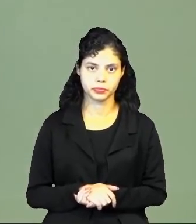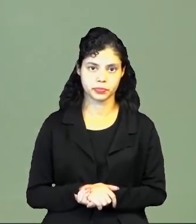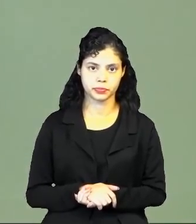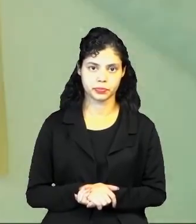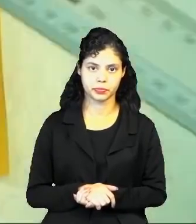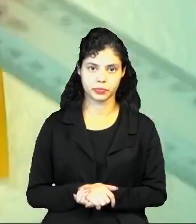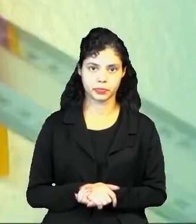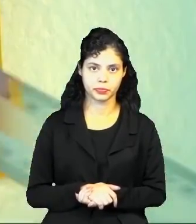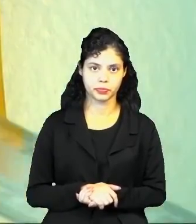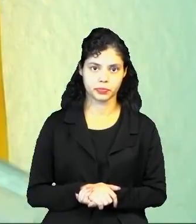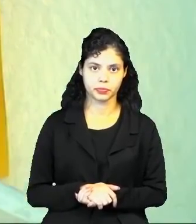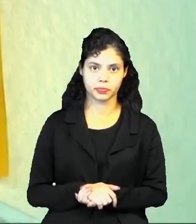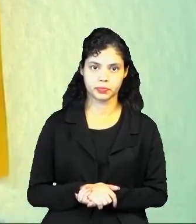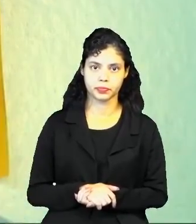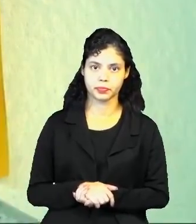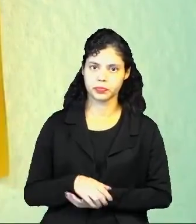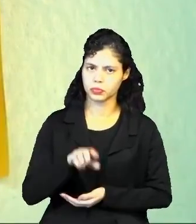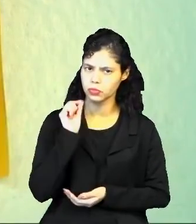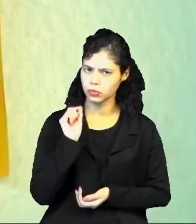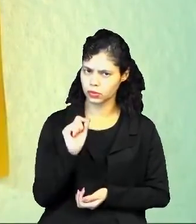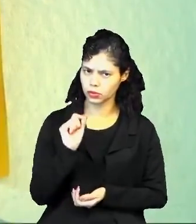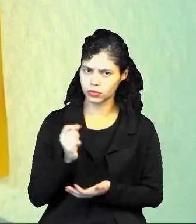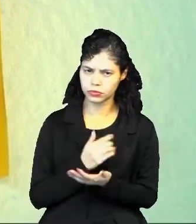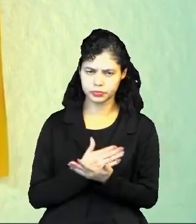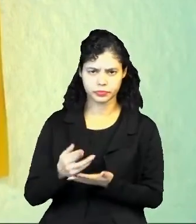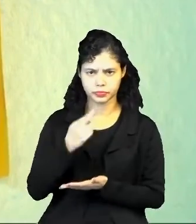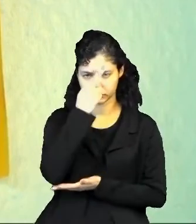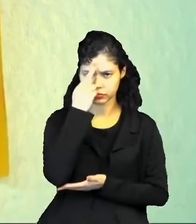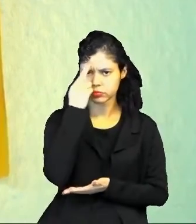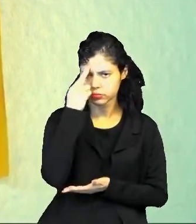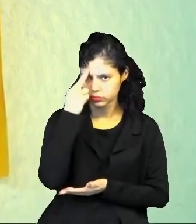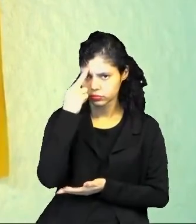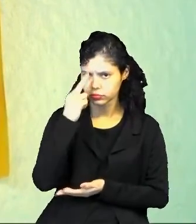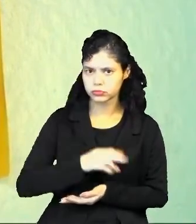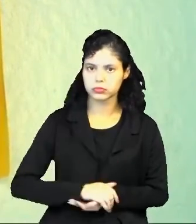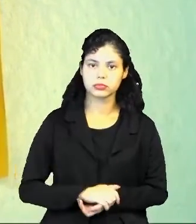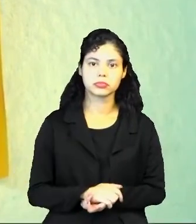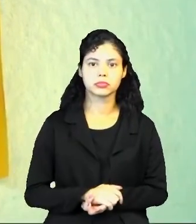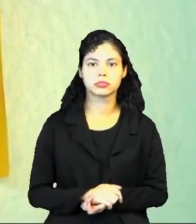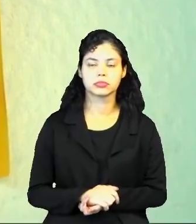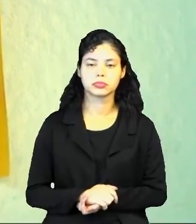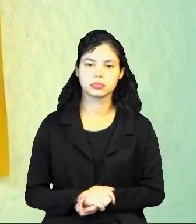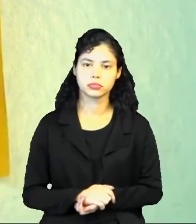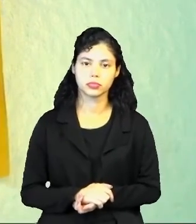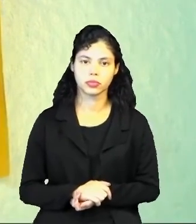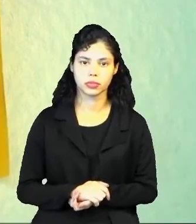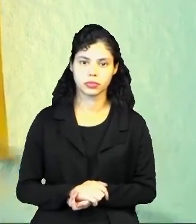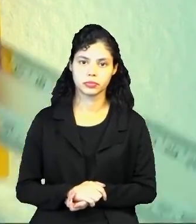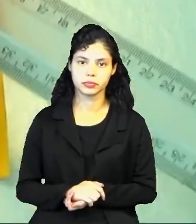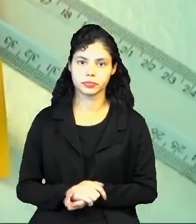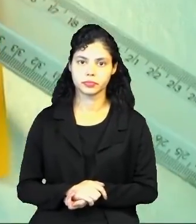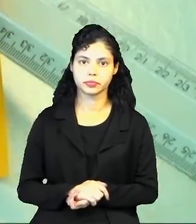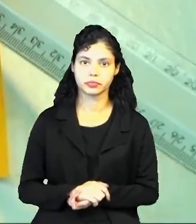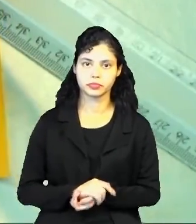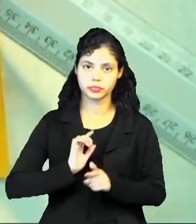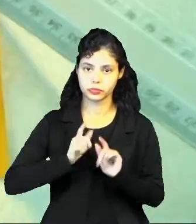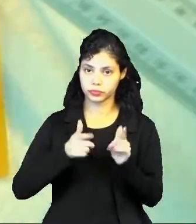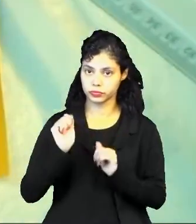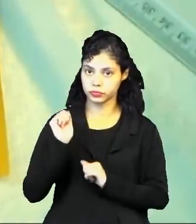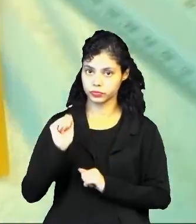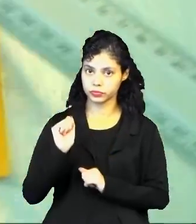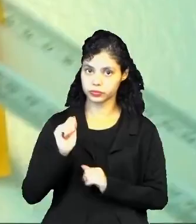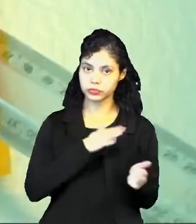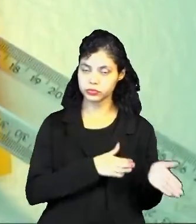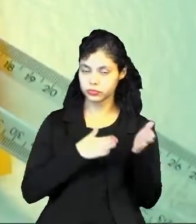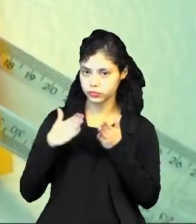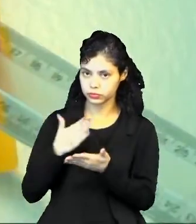Questão 5 fala o seguinte, ó. O que é a situação inicial de uma história? Tá? Letra A. É